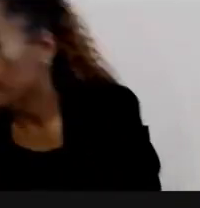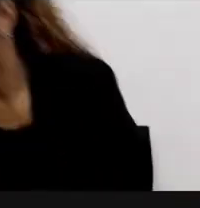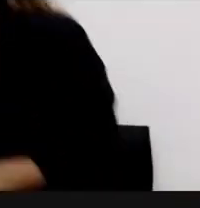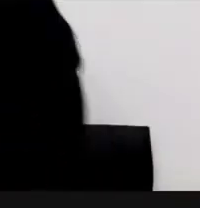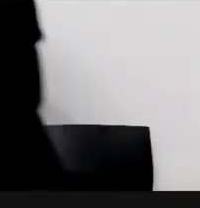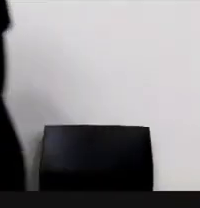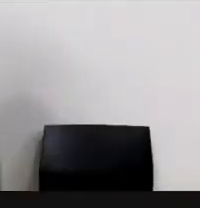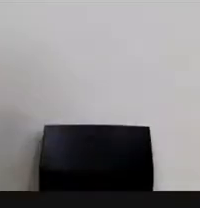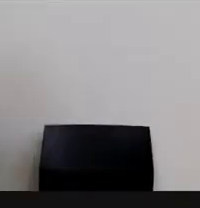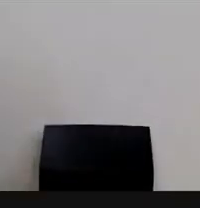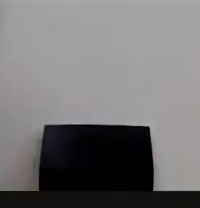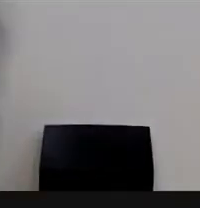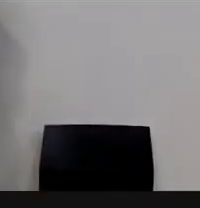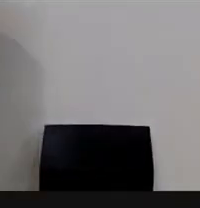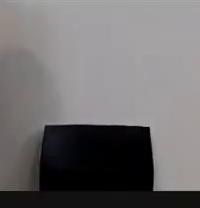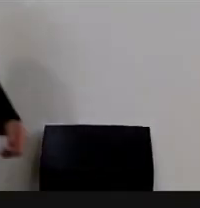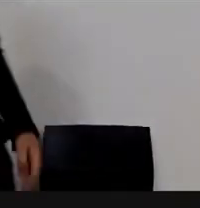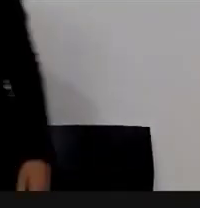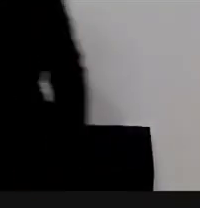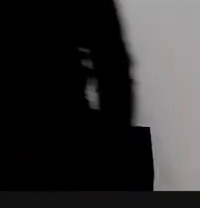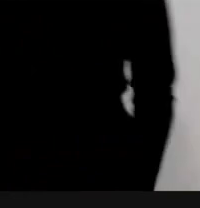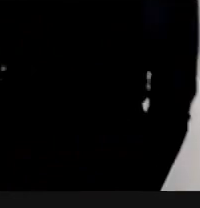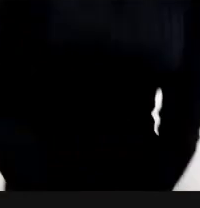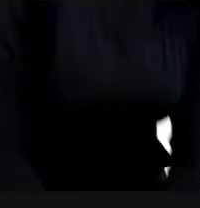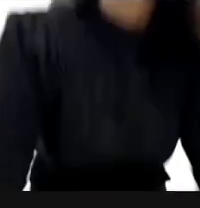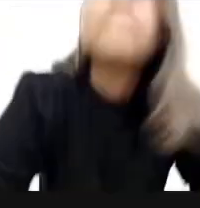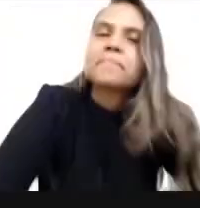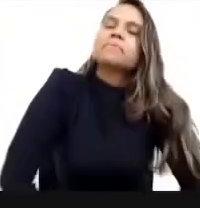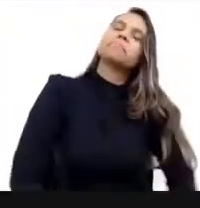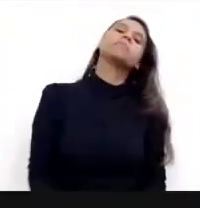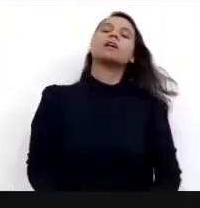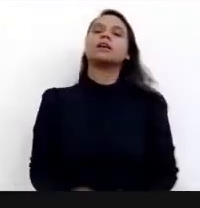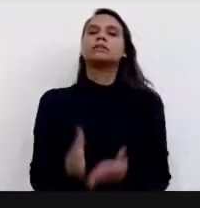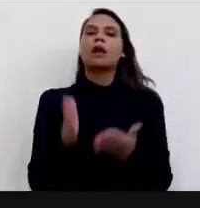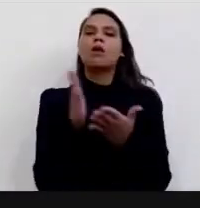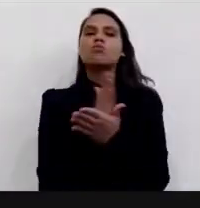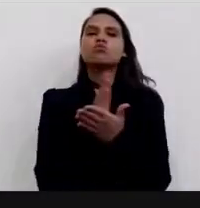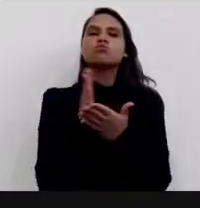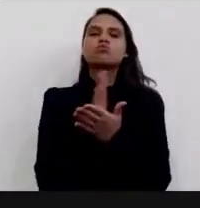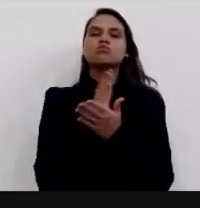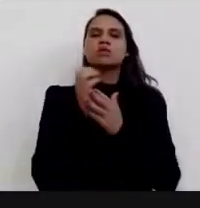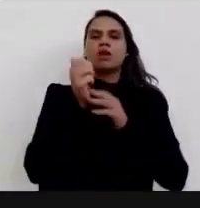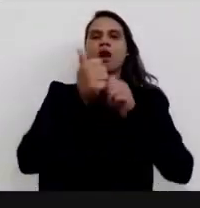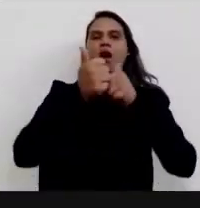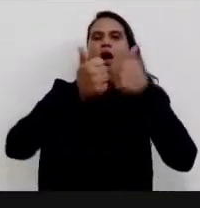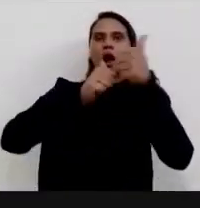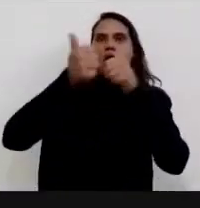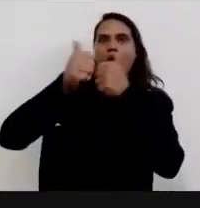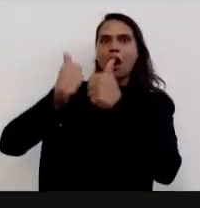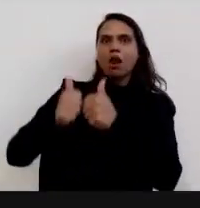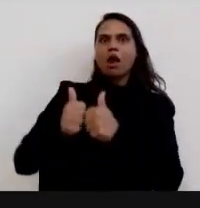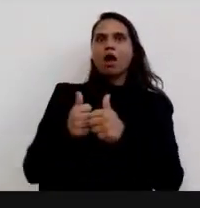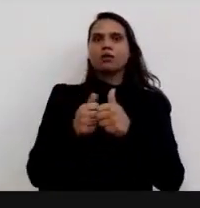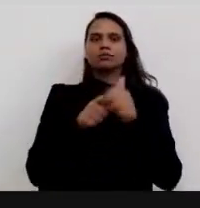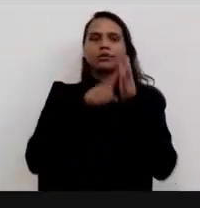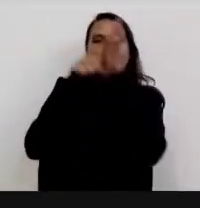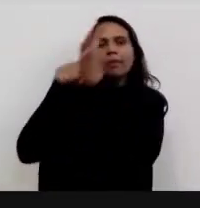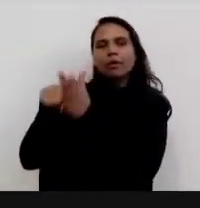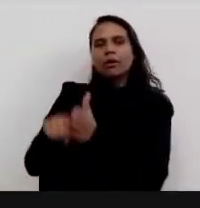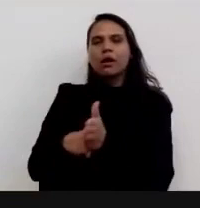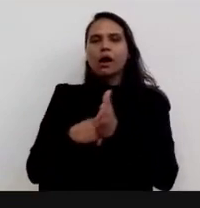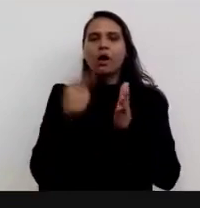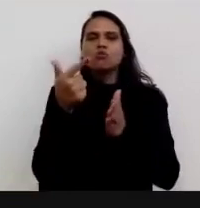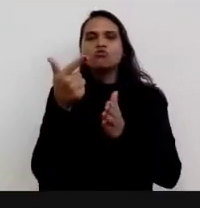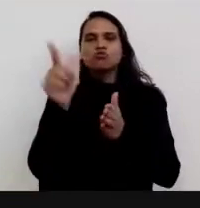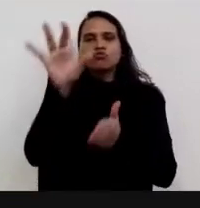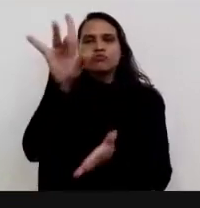geralmente as análises que a gente faz são exploratórias, tem algumas análises inferenciais, mas a maioria são exploratórias, a gente resolveu ir um pouquinho mais,